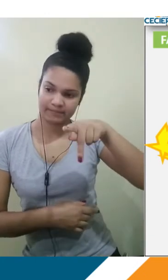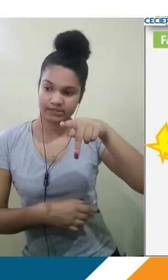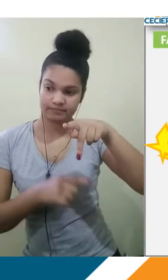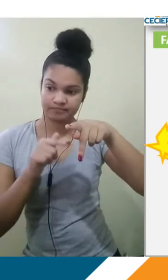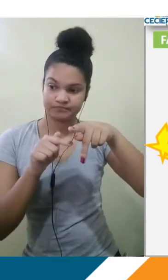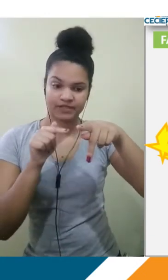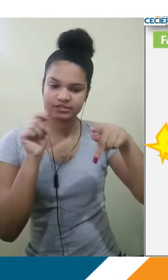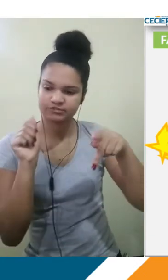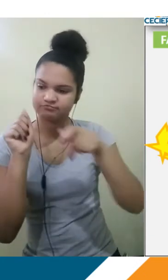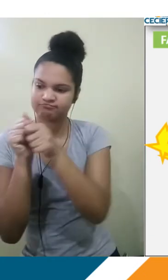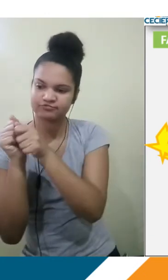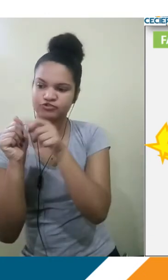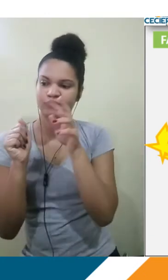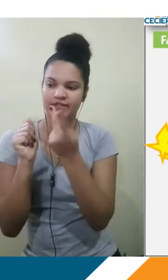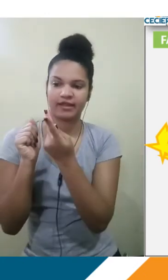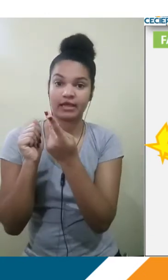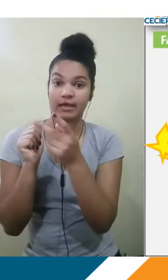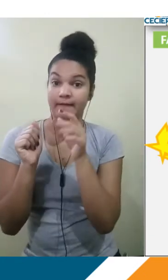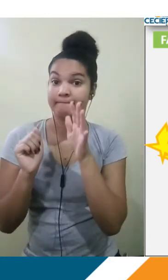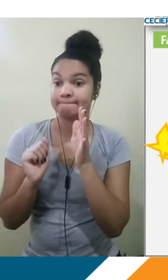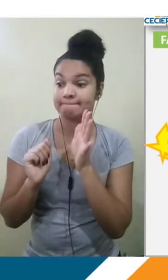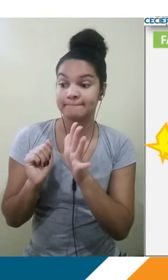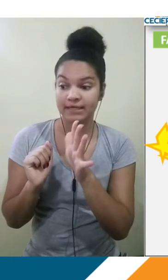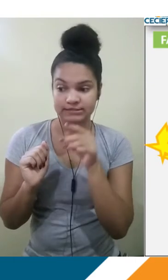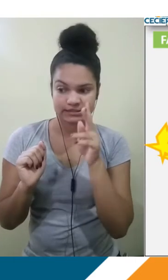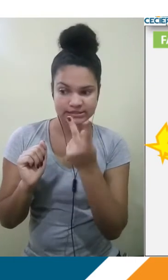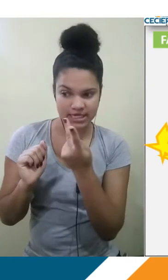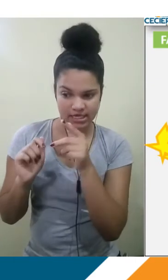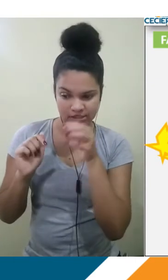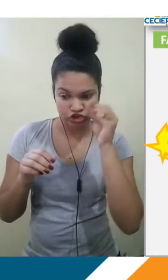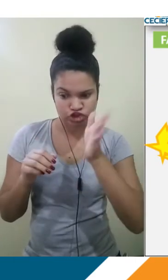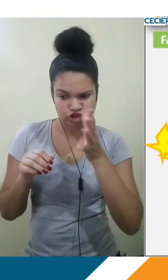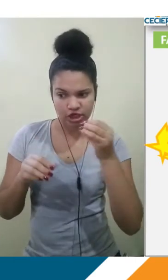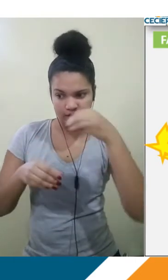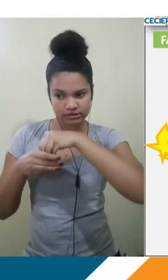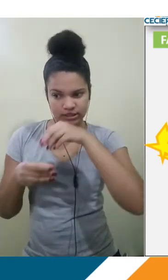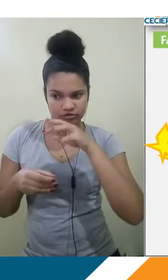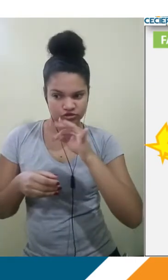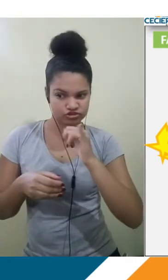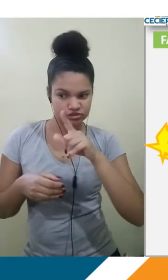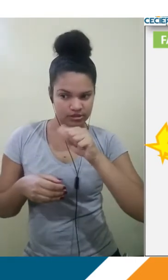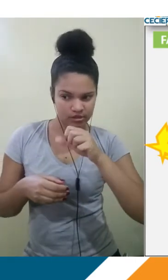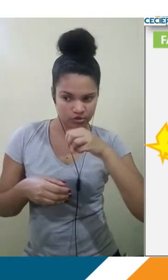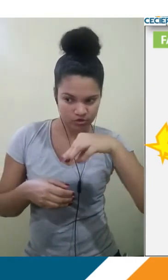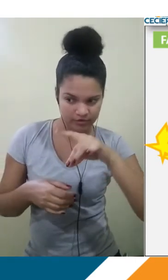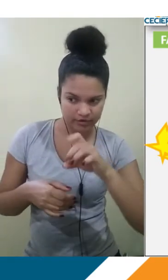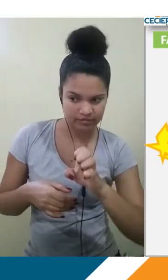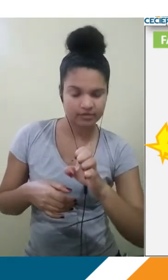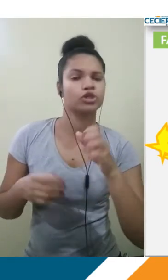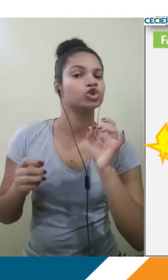prótons, esses íons hidrogênio que passaram por poros para dentro da membrana, só podem sair por